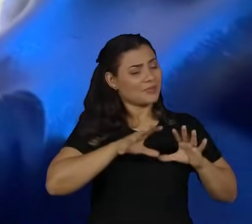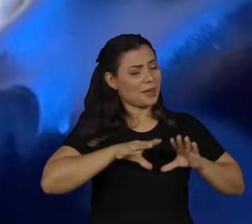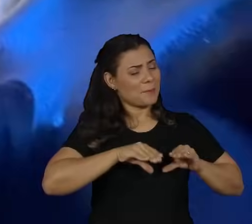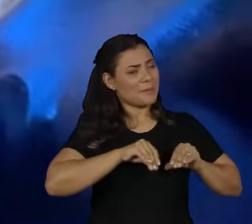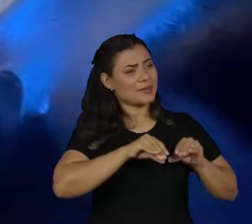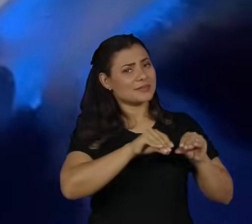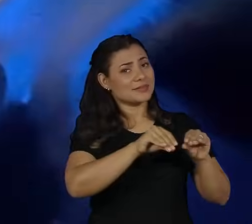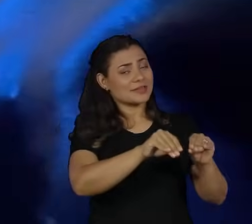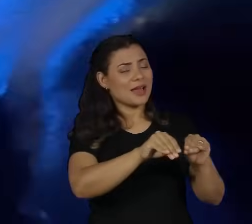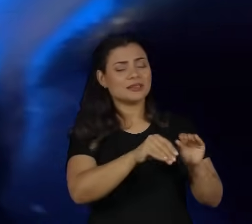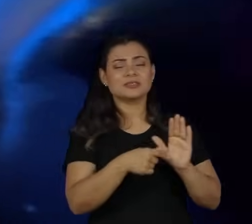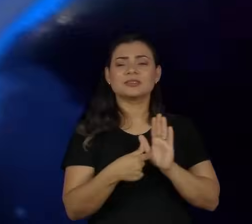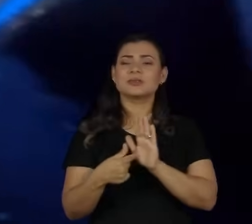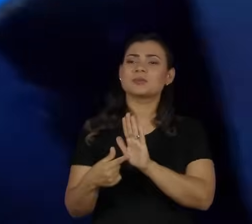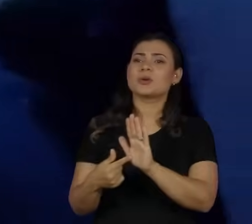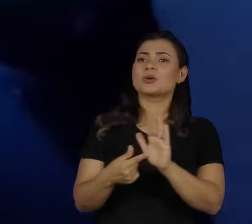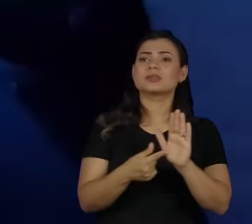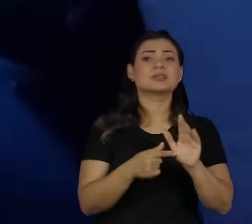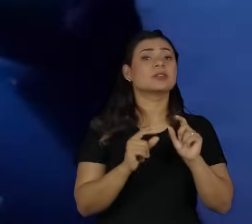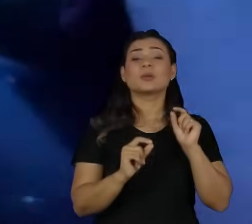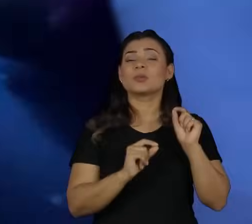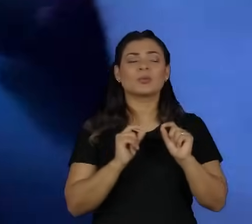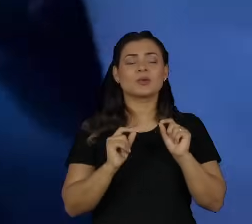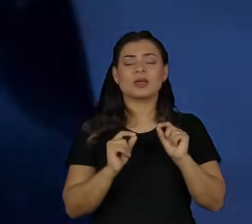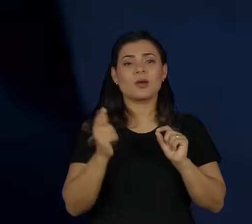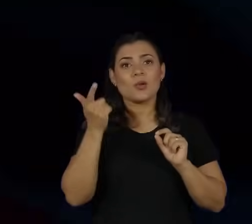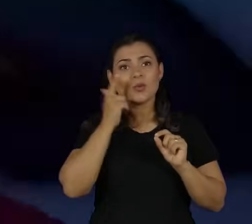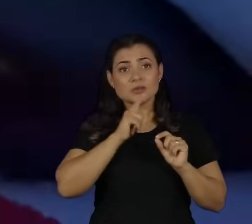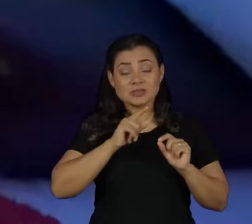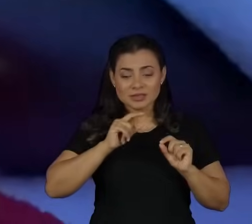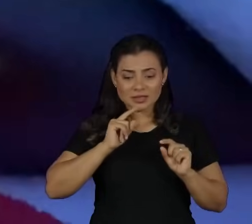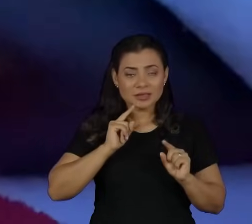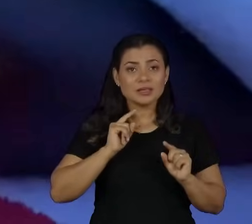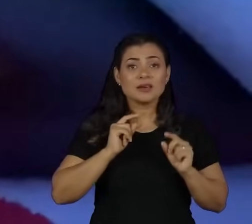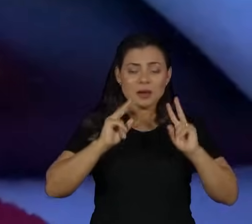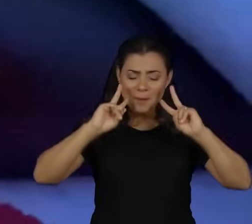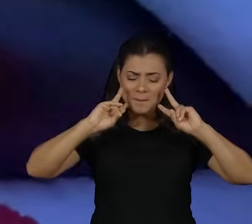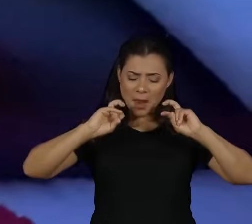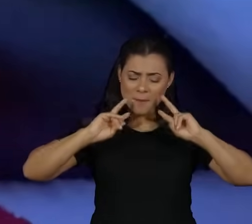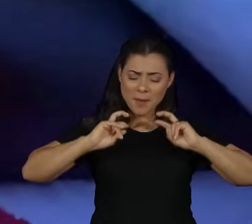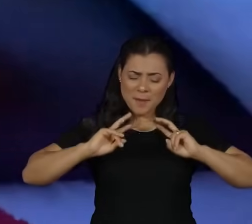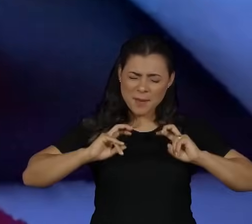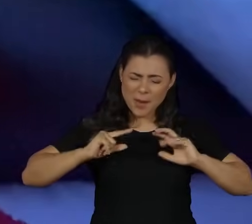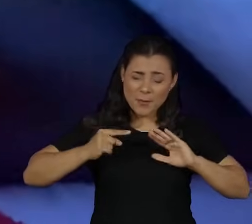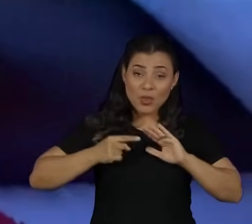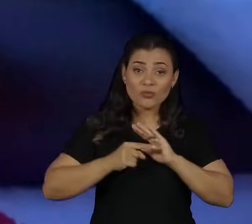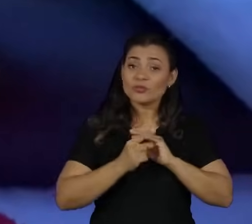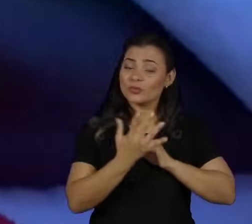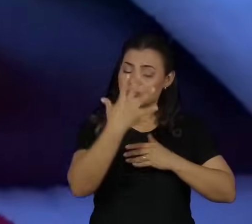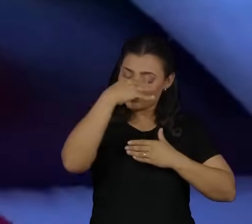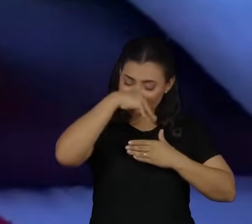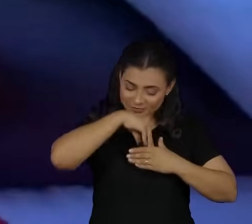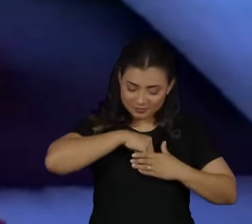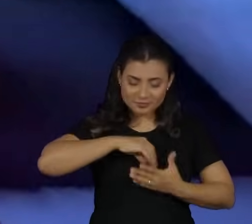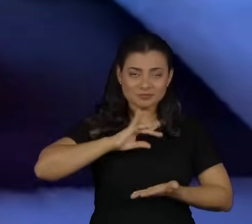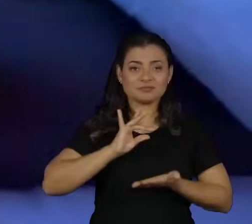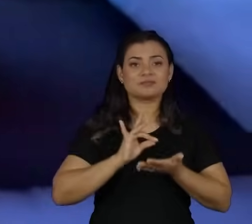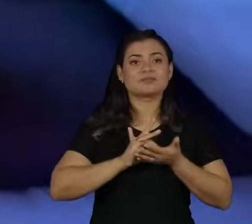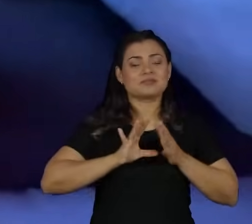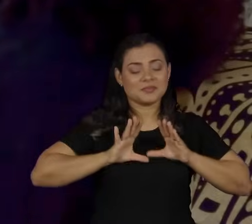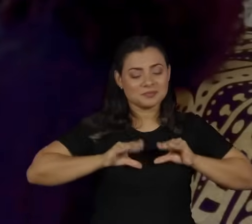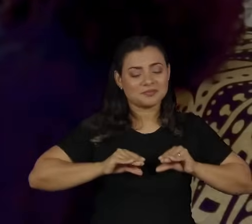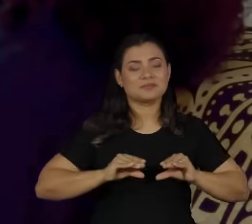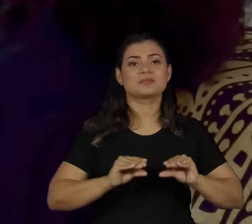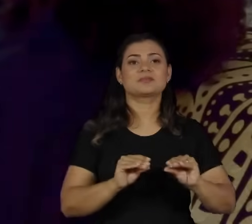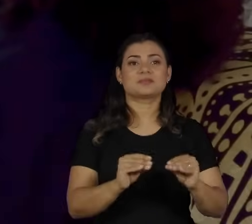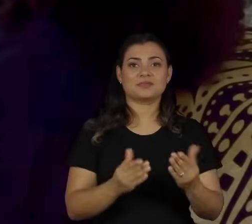massagem, ela procura acessar isso que é absolutamente genial, que é você essencialmente falando, né?